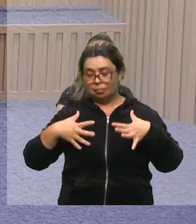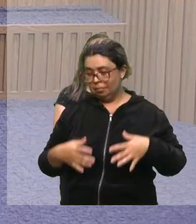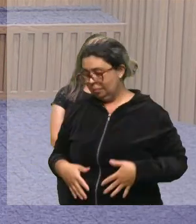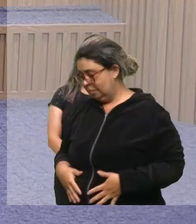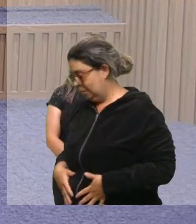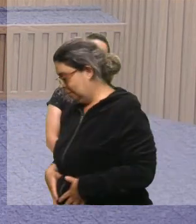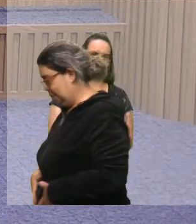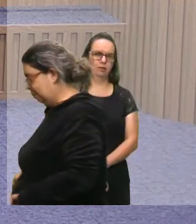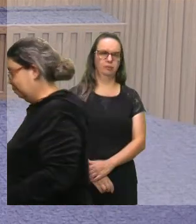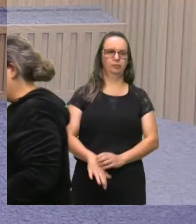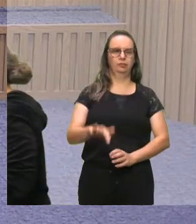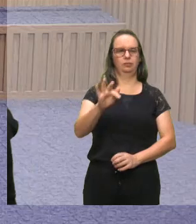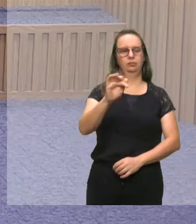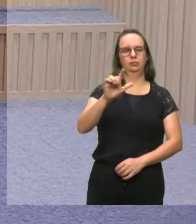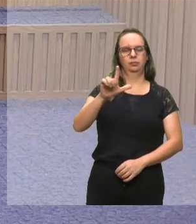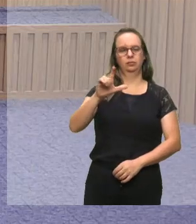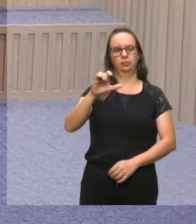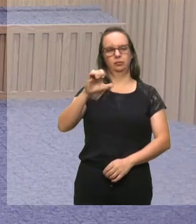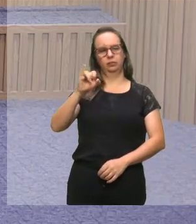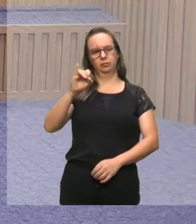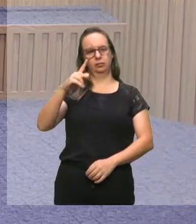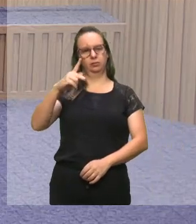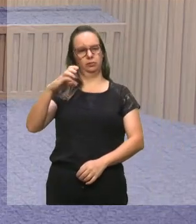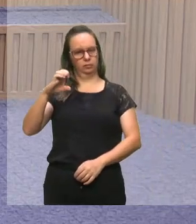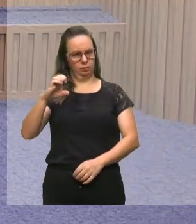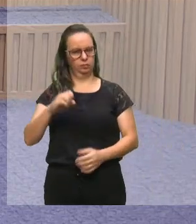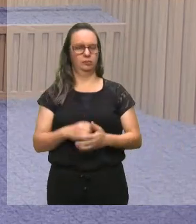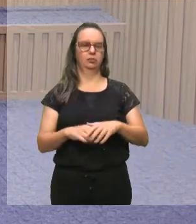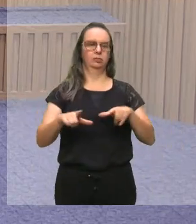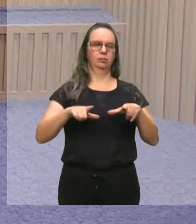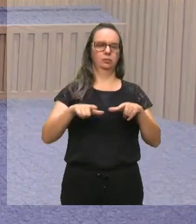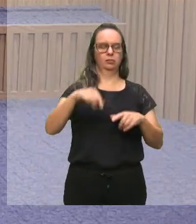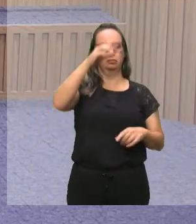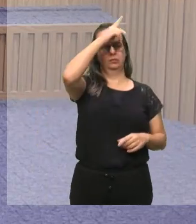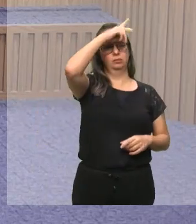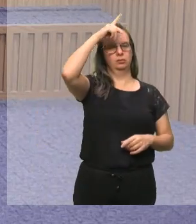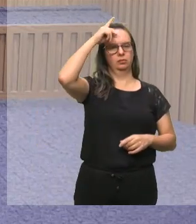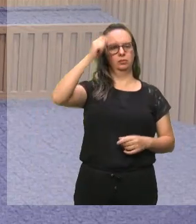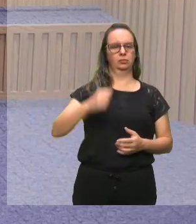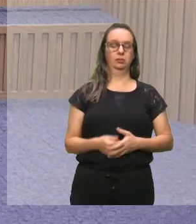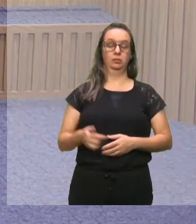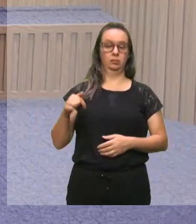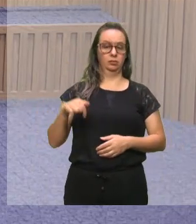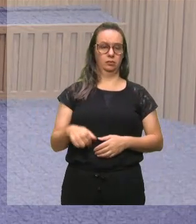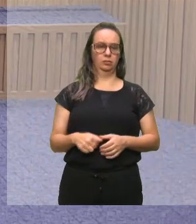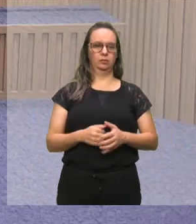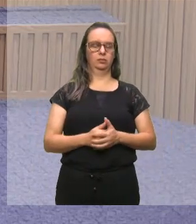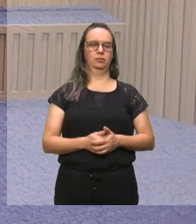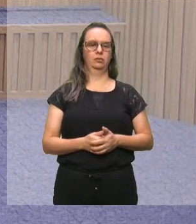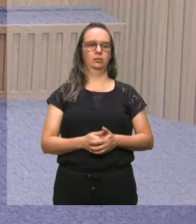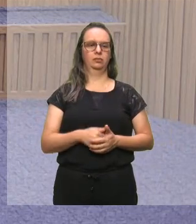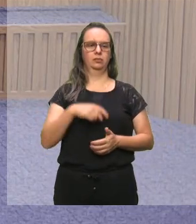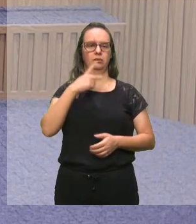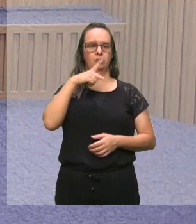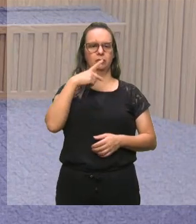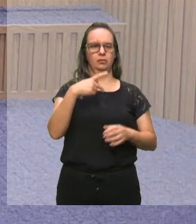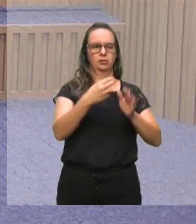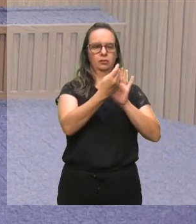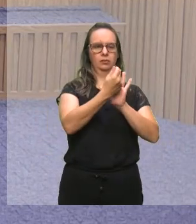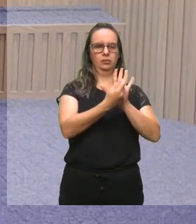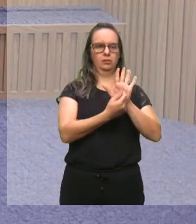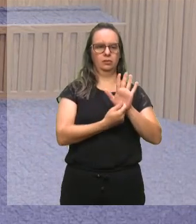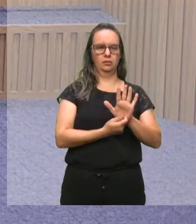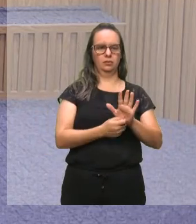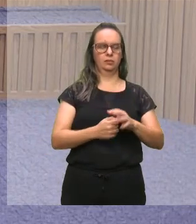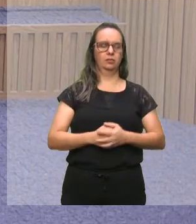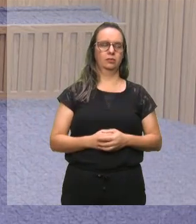O Felipe é funcionário de carreira da prefeitura, contador, e está aqui fazendo a parte dele, expondo esse orçamento. Mas o que a gente acredita que seria o